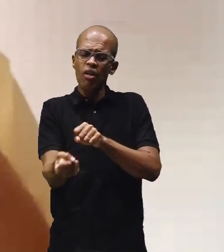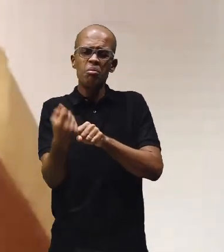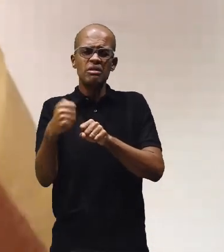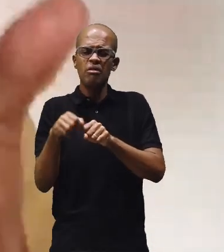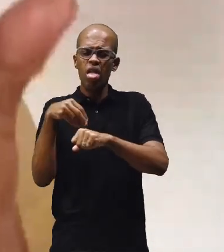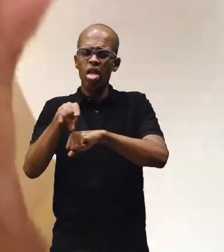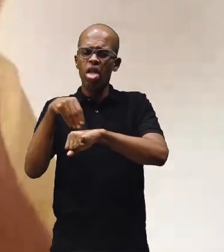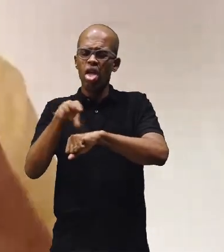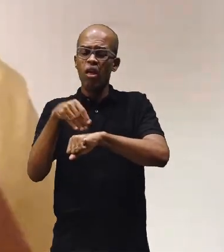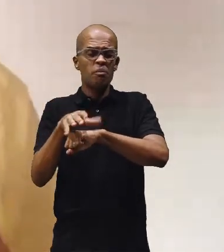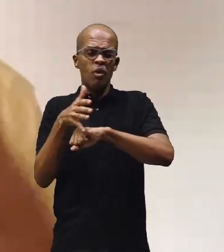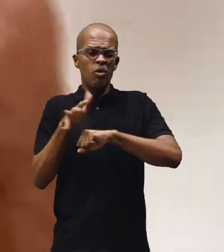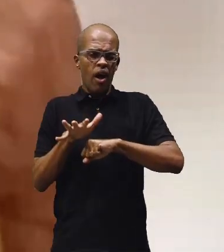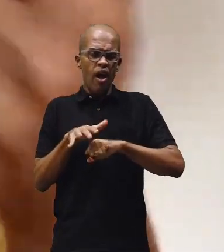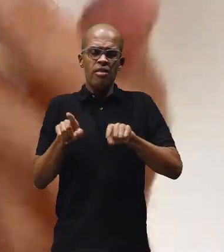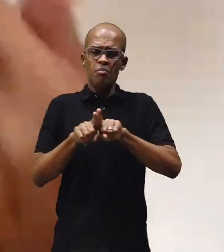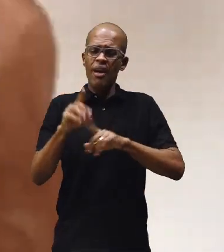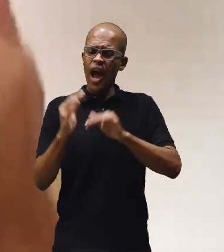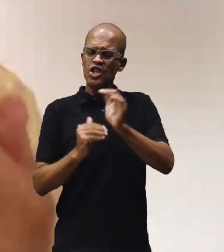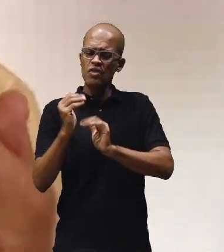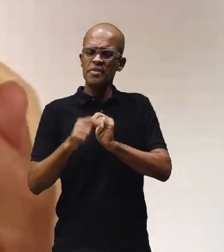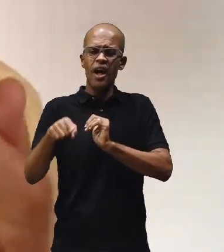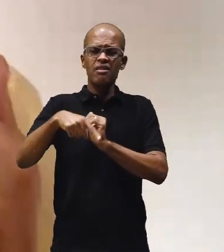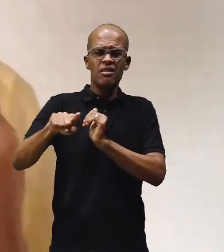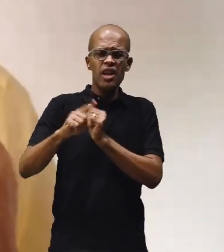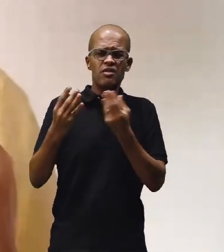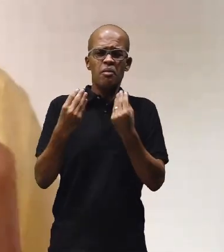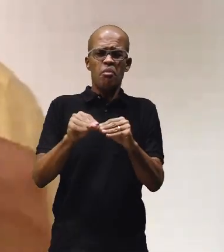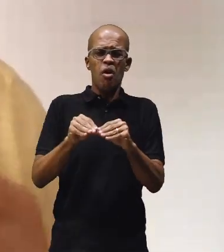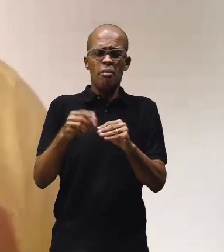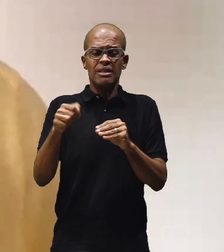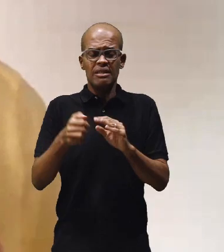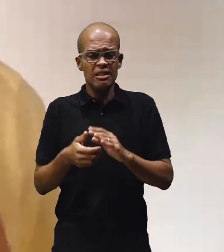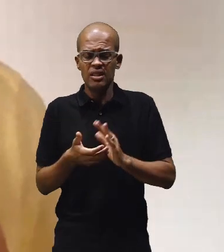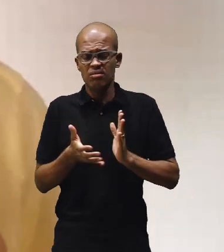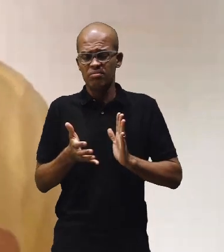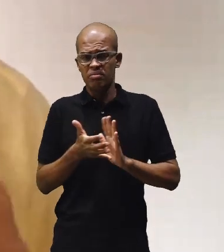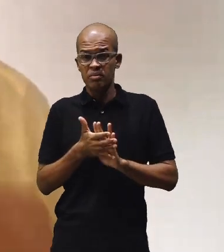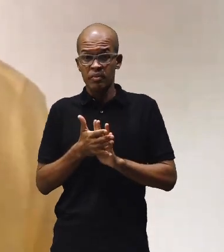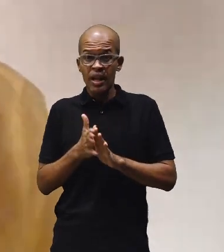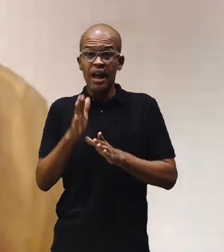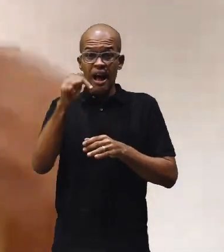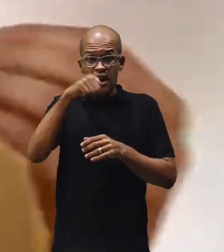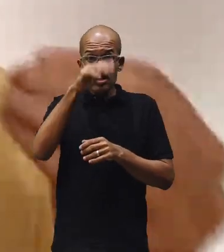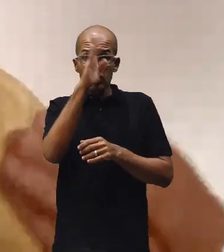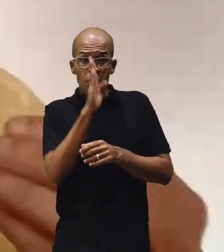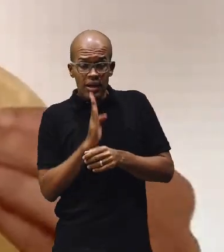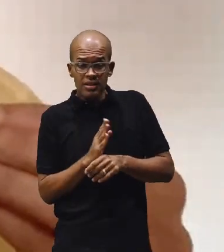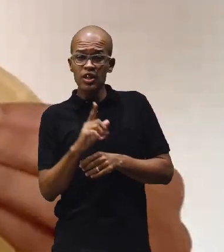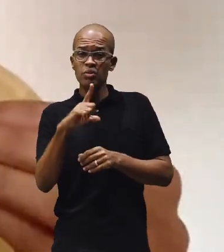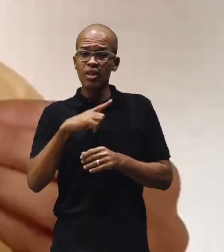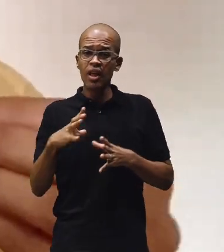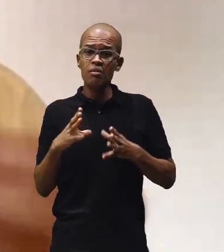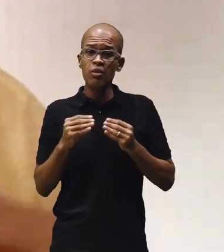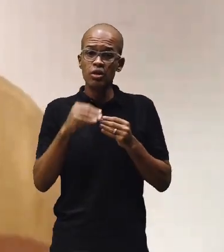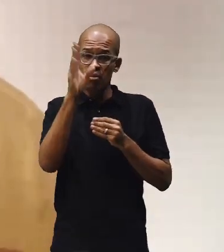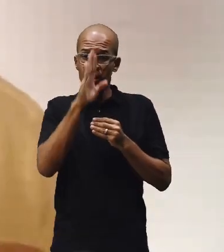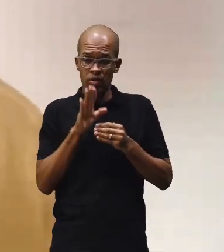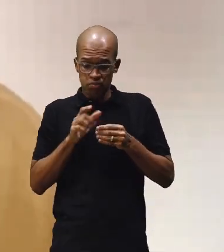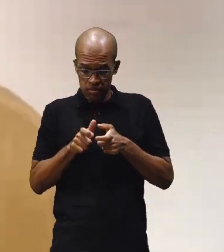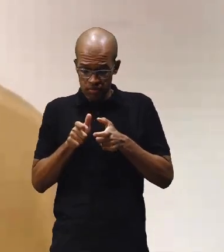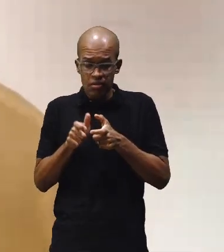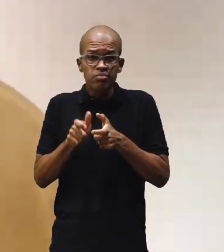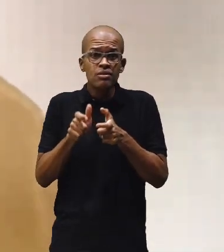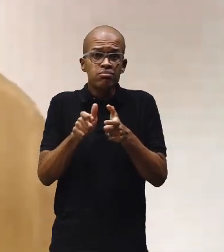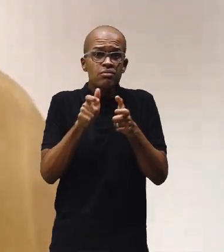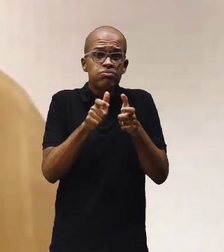adotar, de quais atividades eles têm que implementar, não é? Dentro do Brasil existem muitos Brasis, e